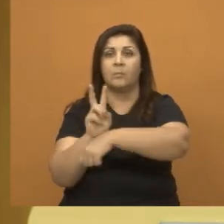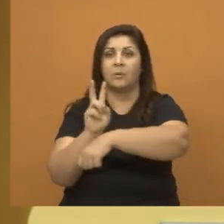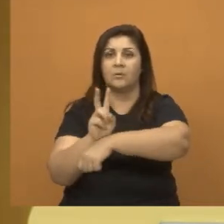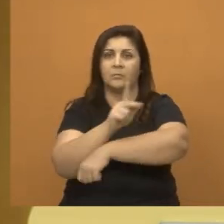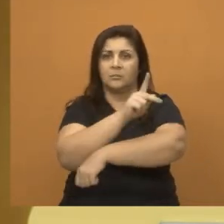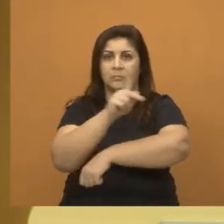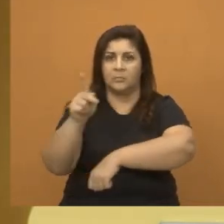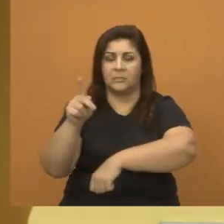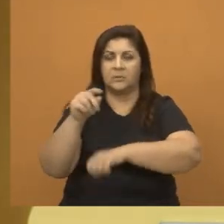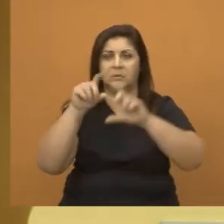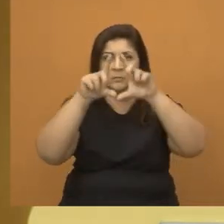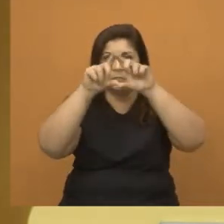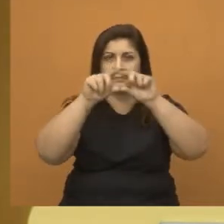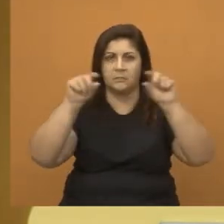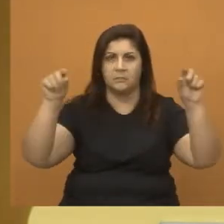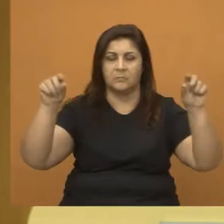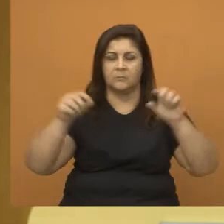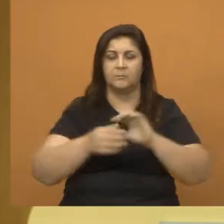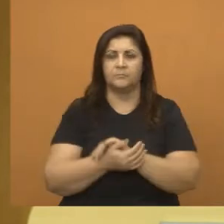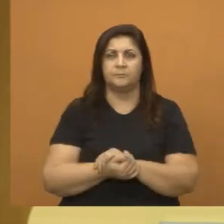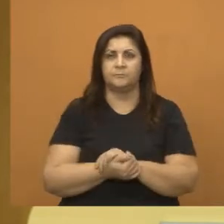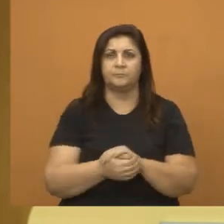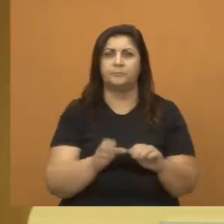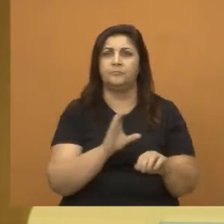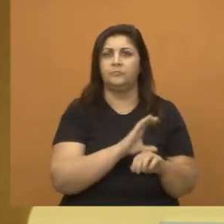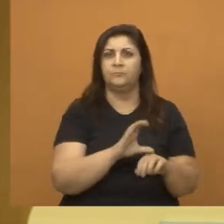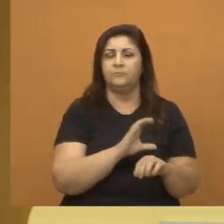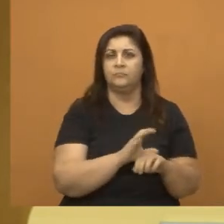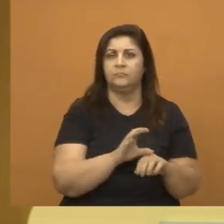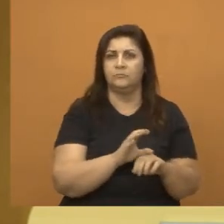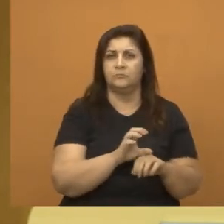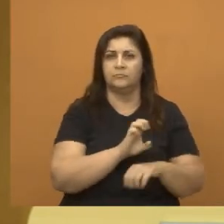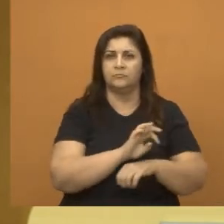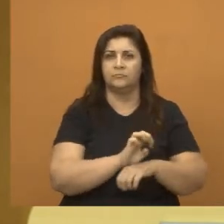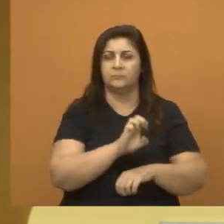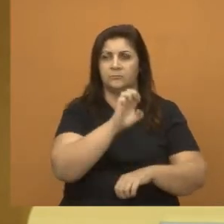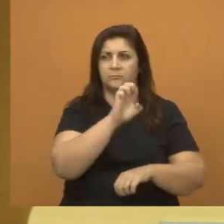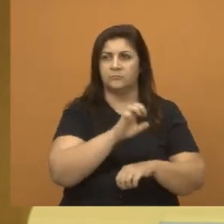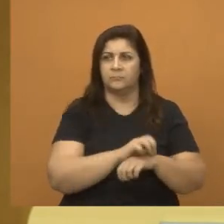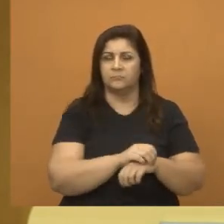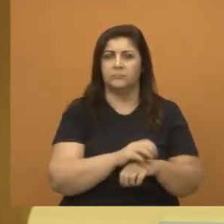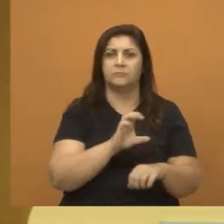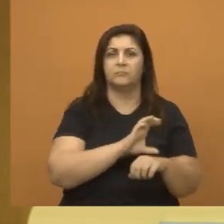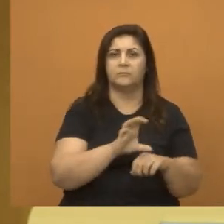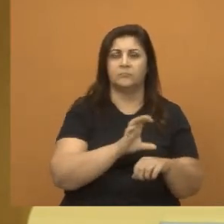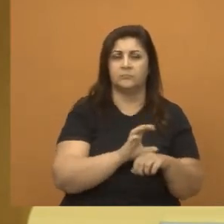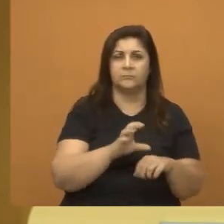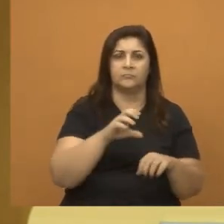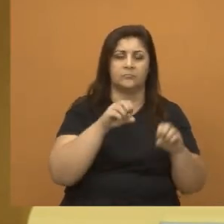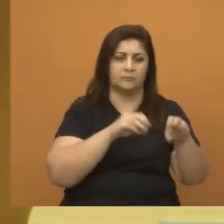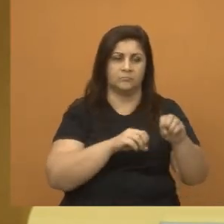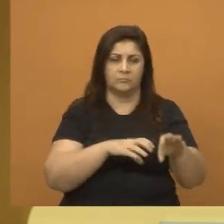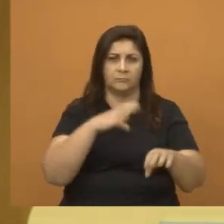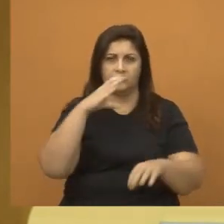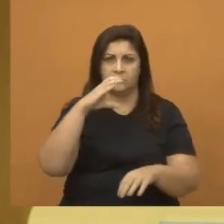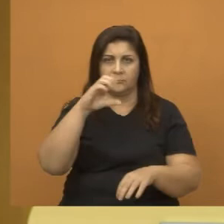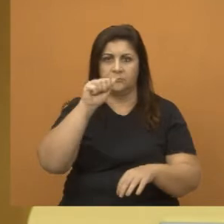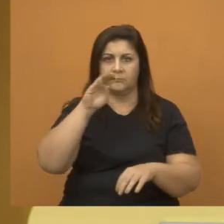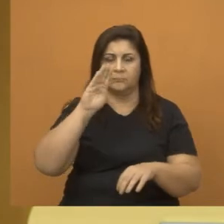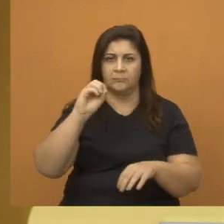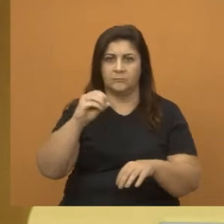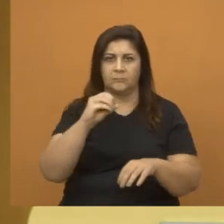2013 a 2016 curso estágio militares que possui curso de formação de cabos curso de formação de